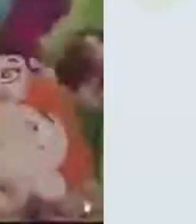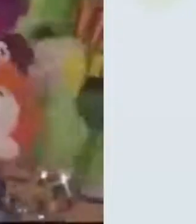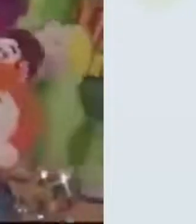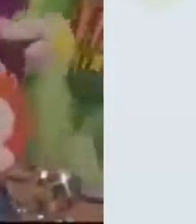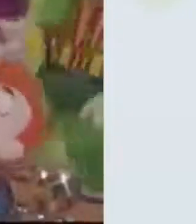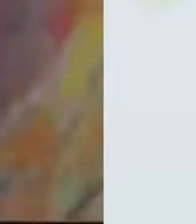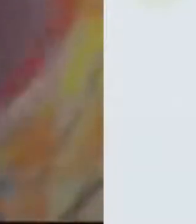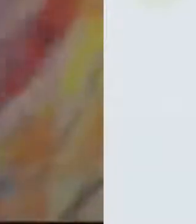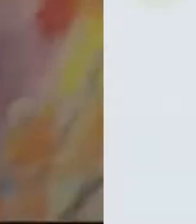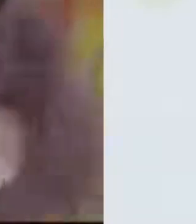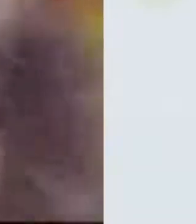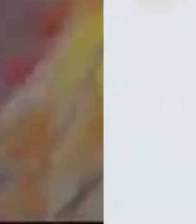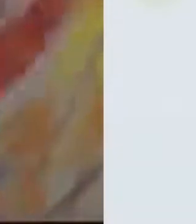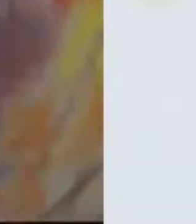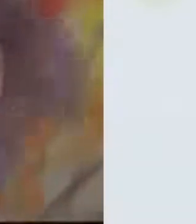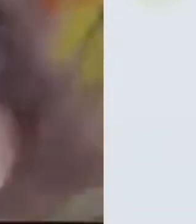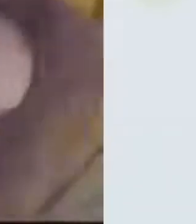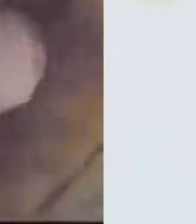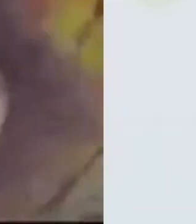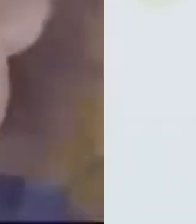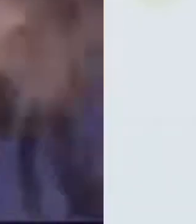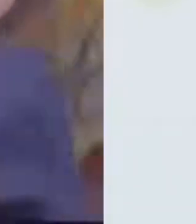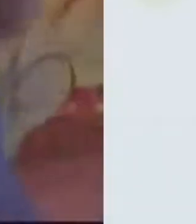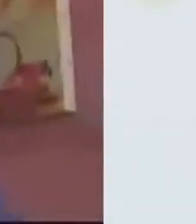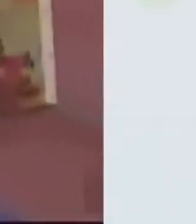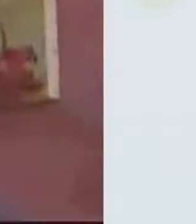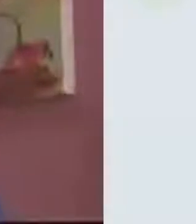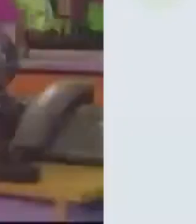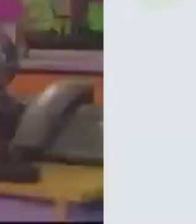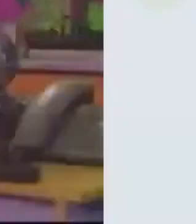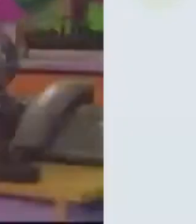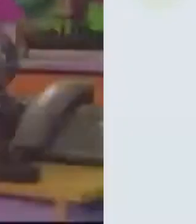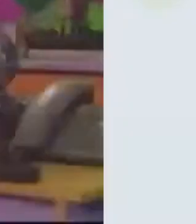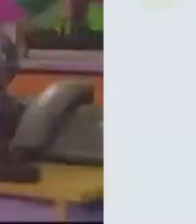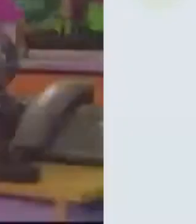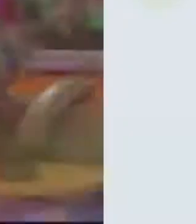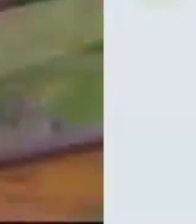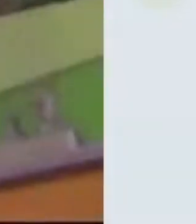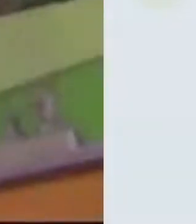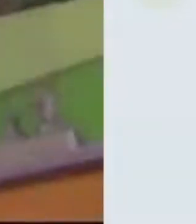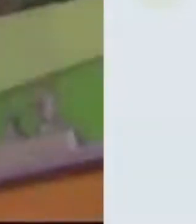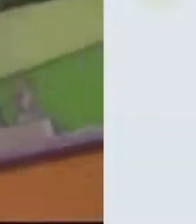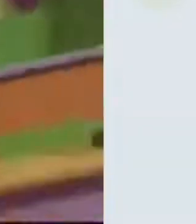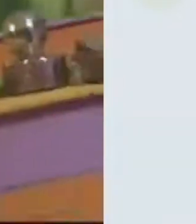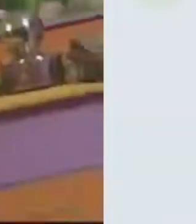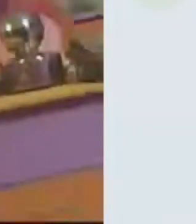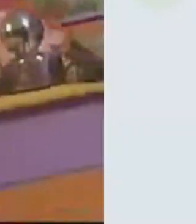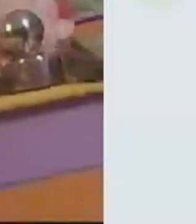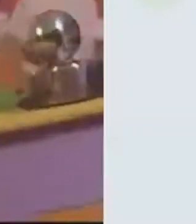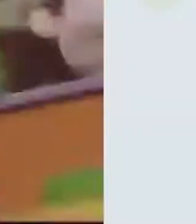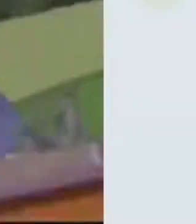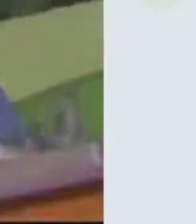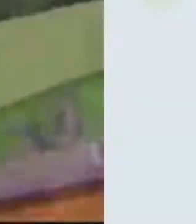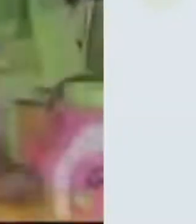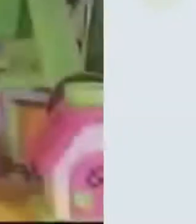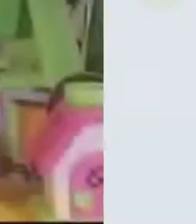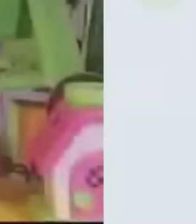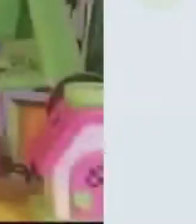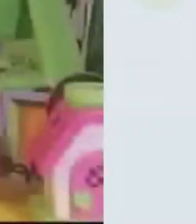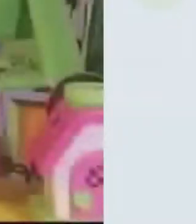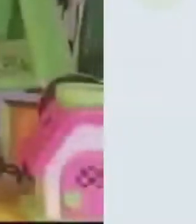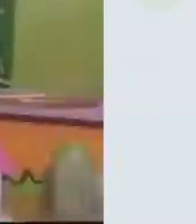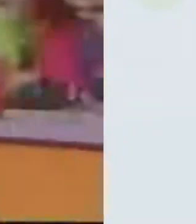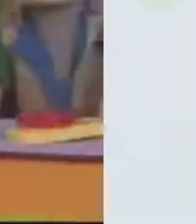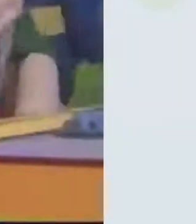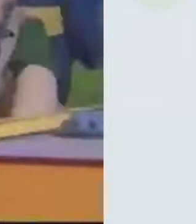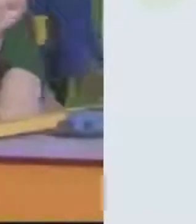os camaradinhas? Tão fofinho e tão bonitinhos. Cadê os camaradinhas? Vem pra cá e ganhe carinho. Vem meu